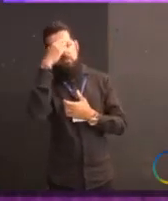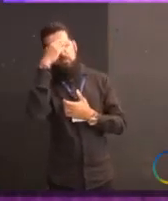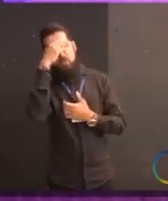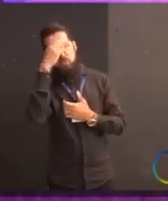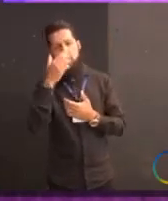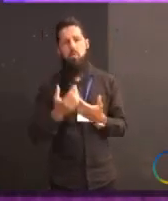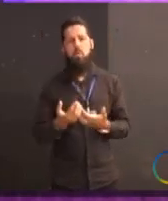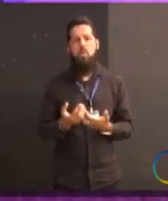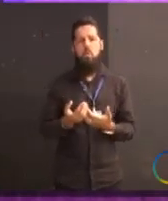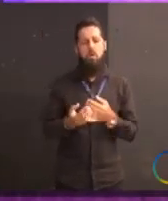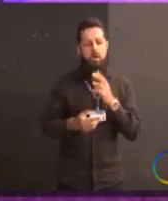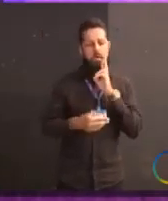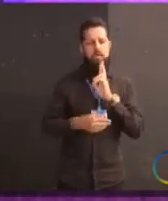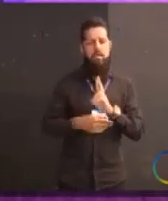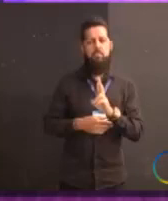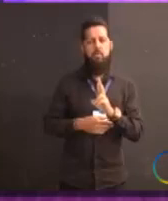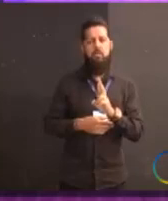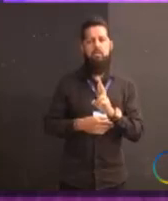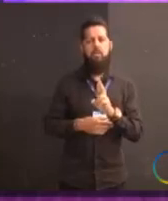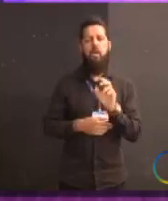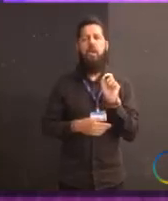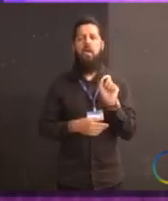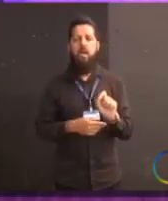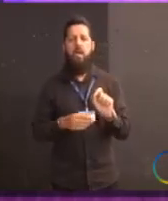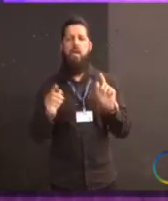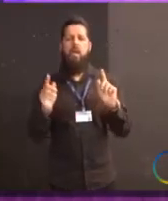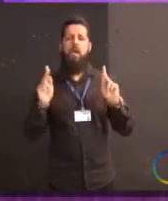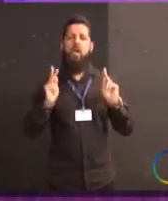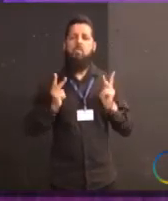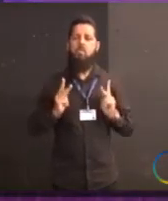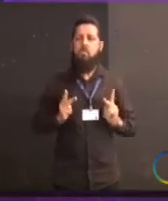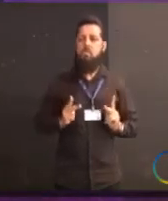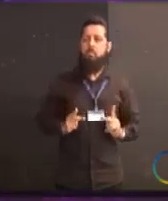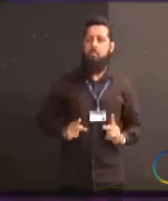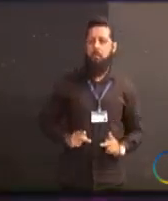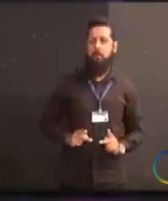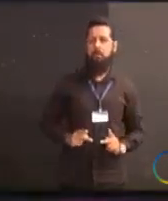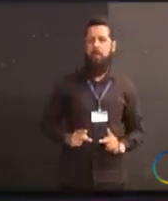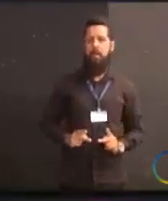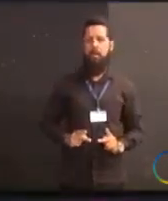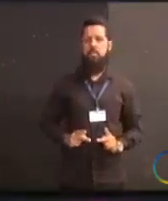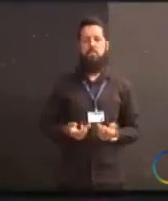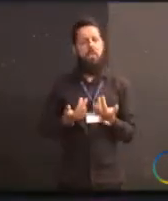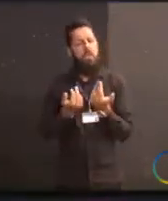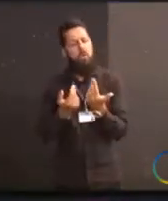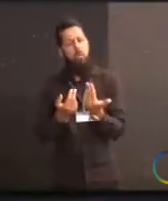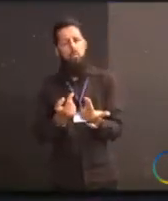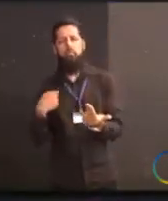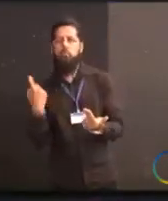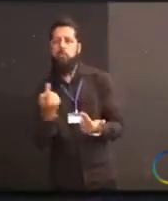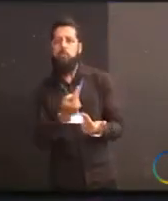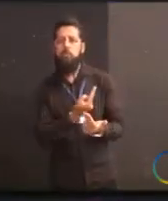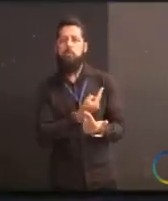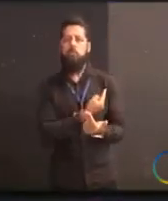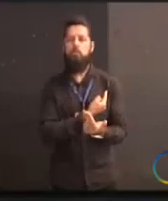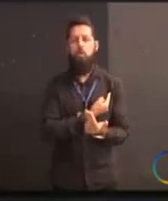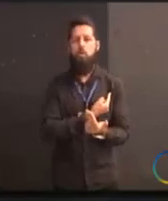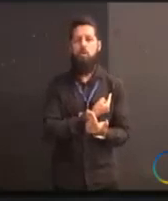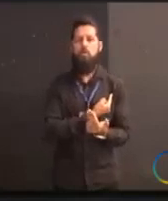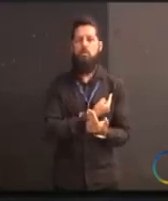Sendo tão humano quanto nós, esse homem deu tanto sentido à sua humanidade que parecia um ET.